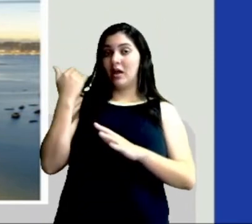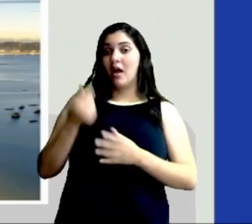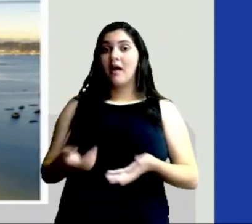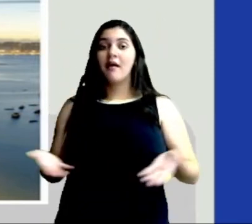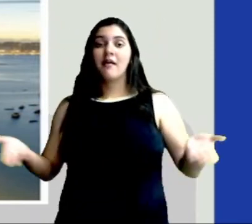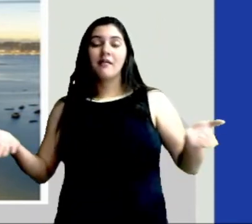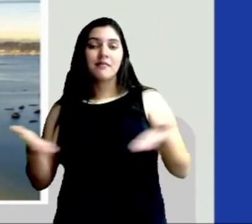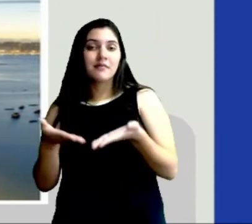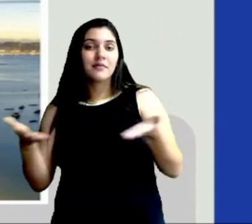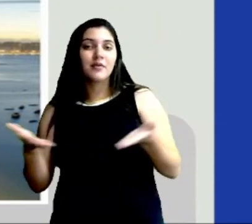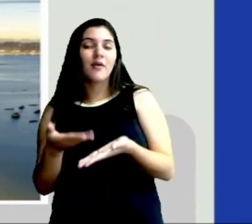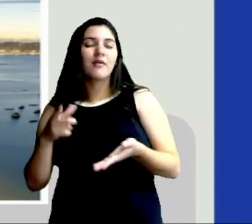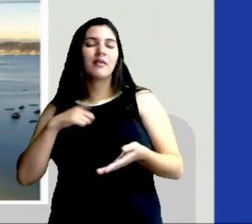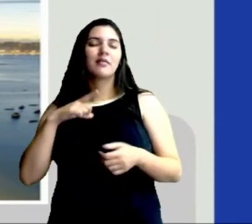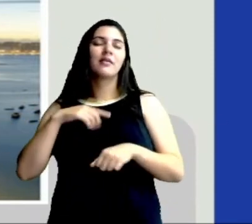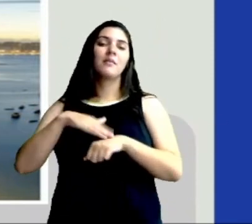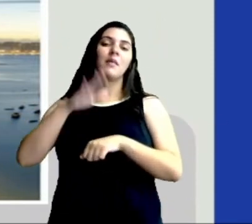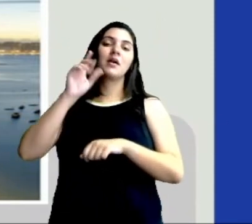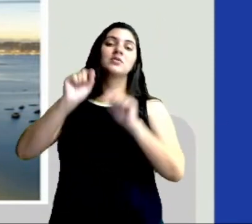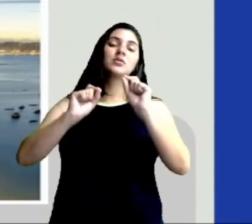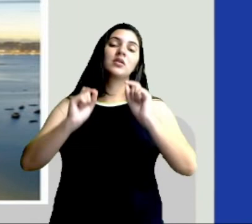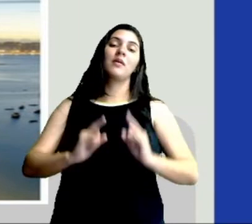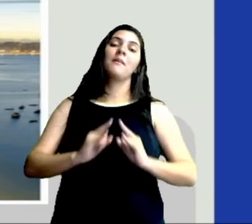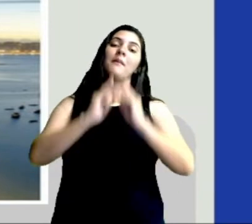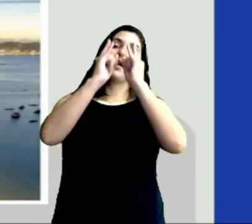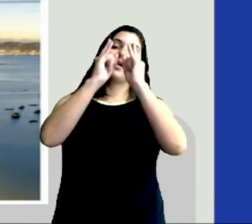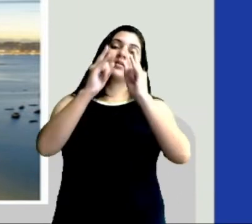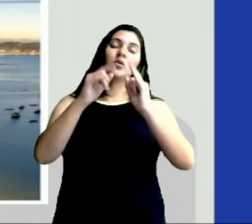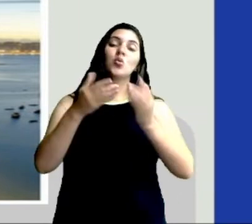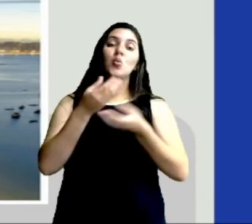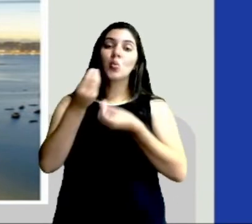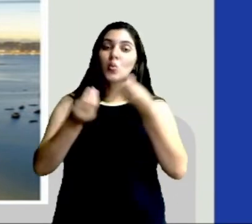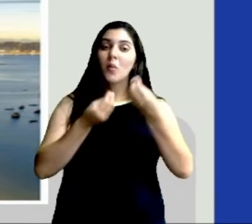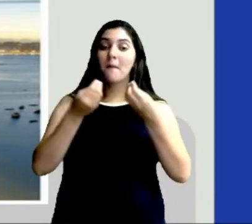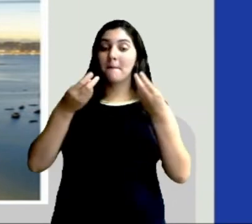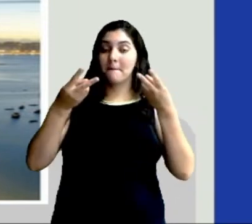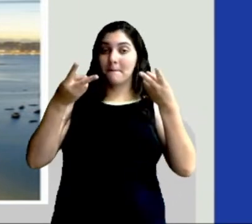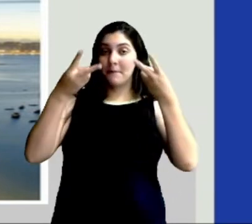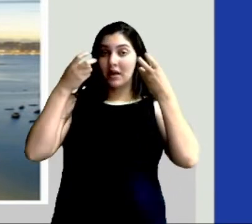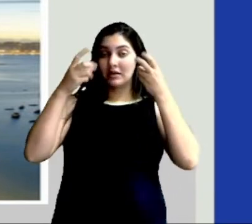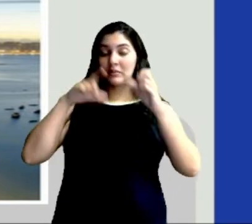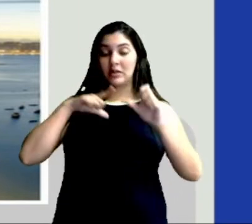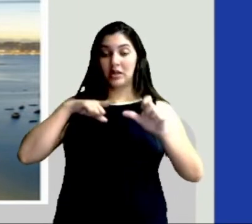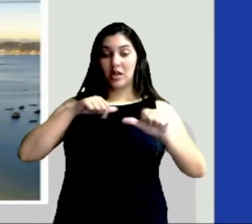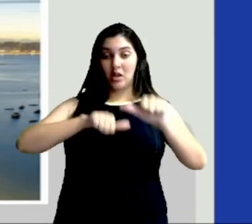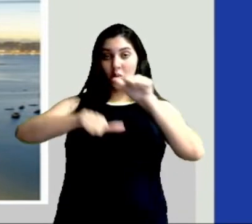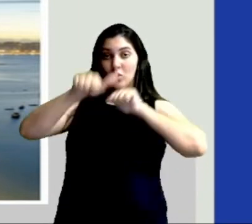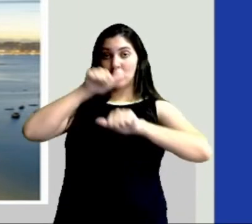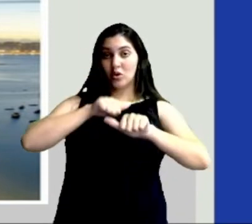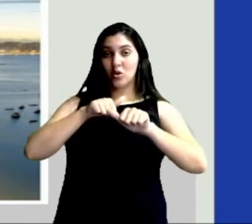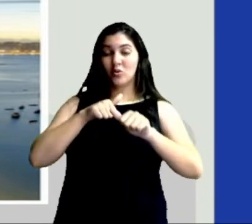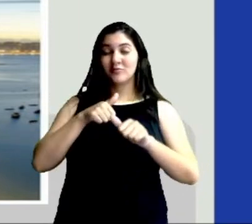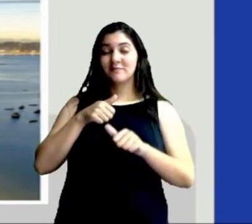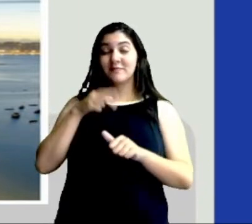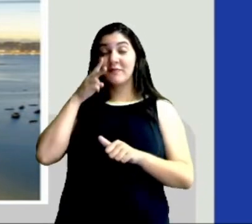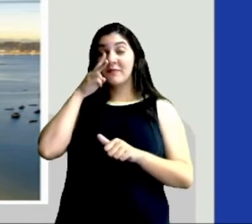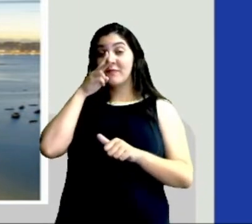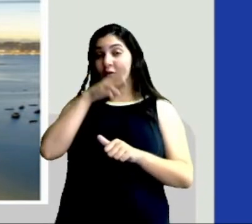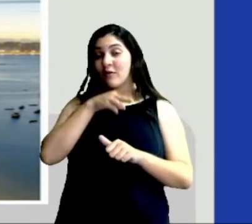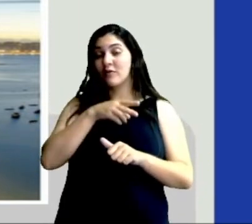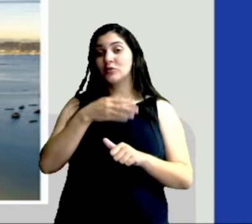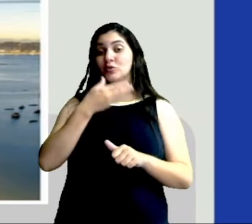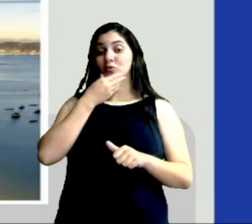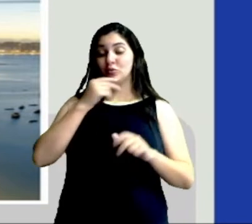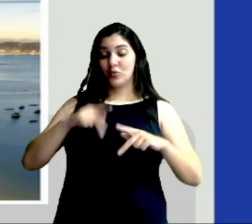a predominância de edifício. E como a gente percebe que existe uma modificação, né? Como teve uma intervenção tão forte do